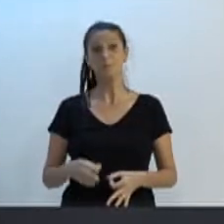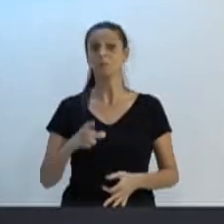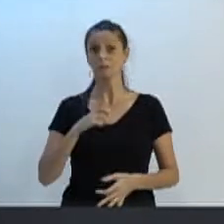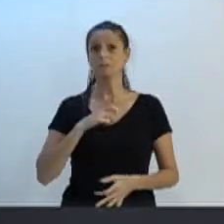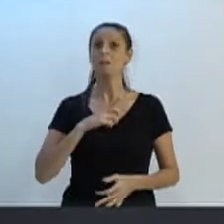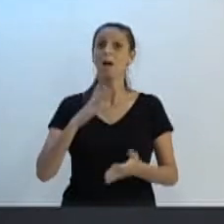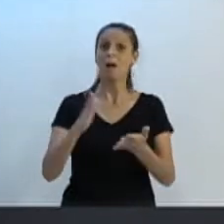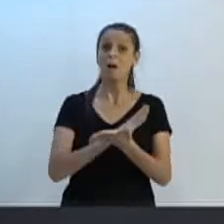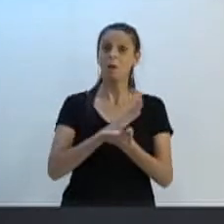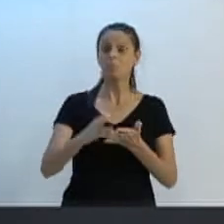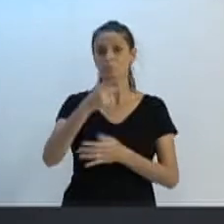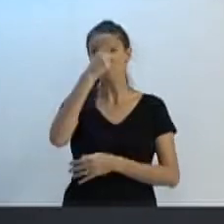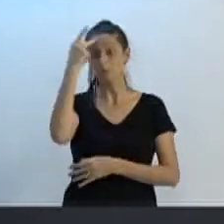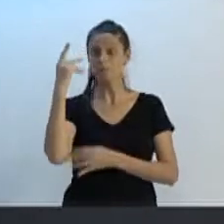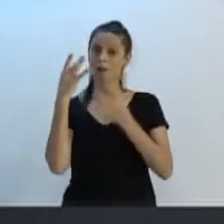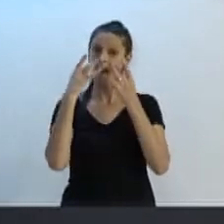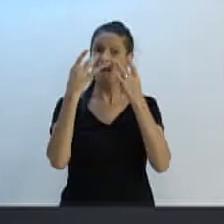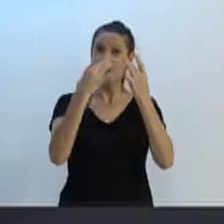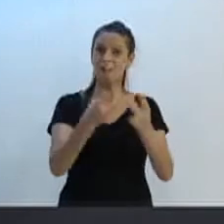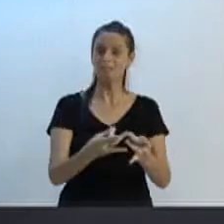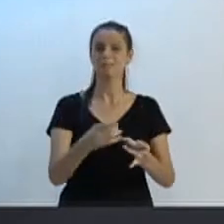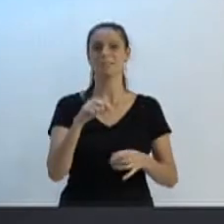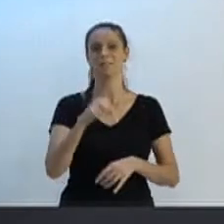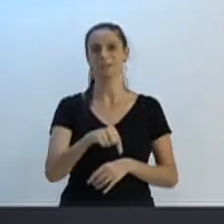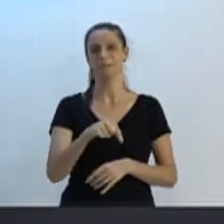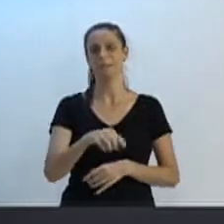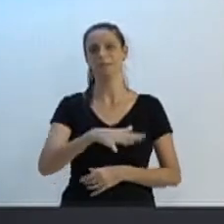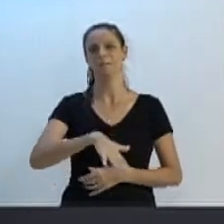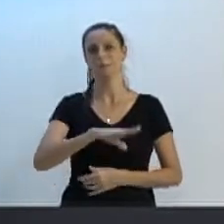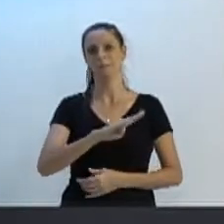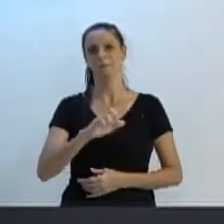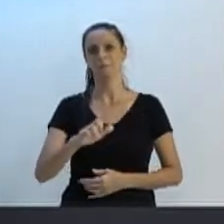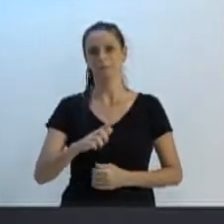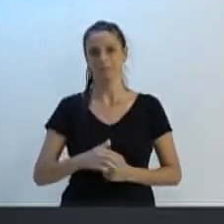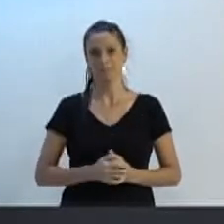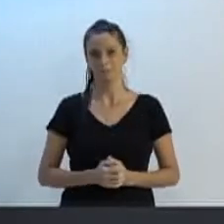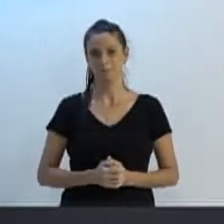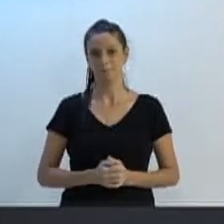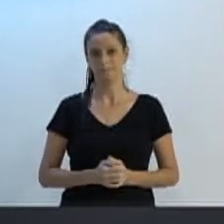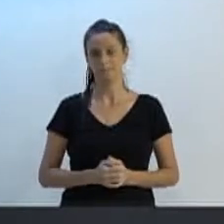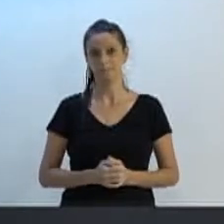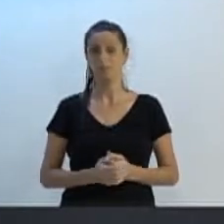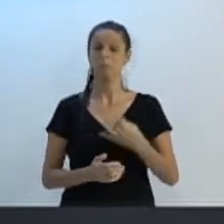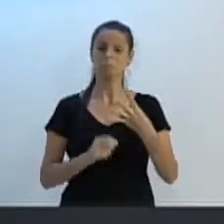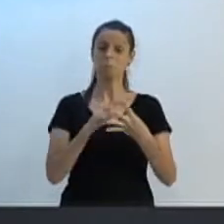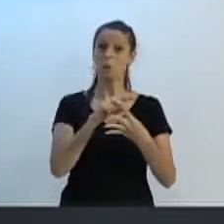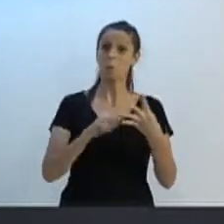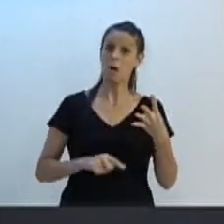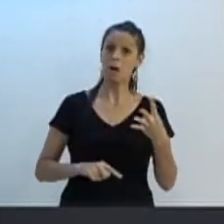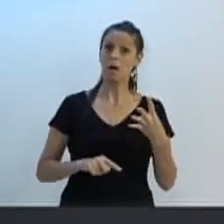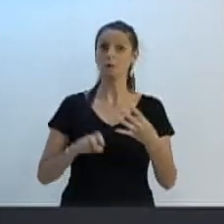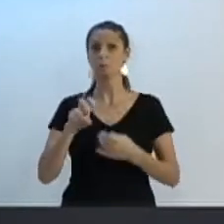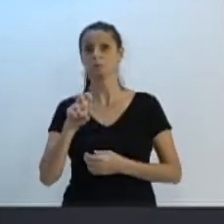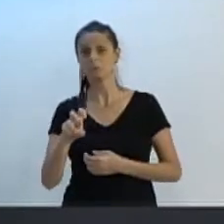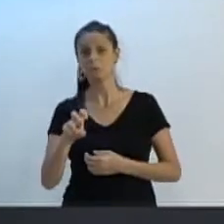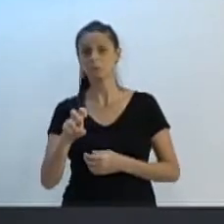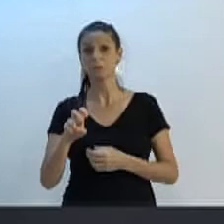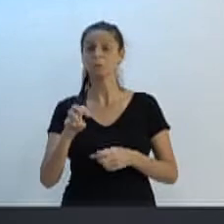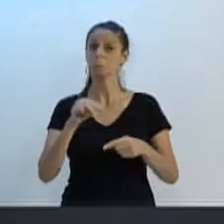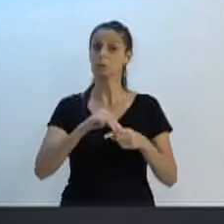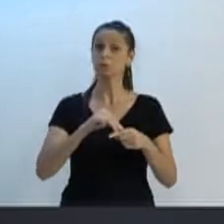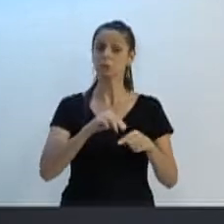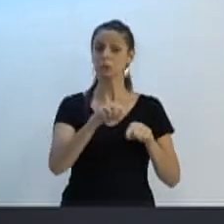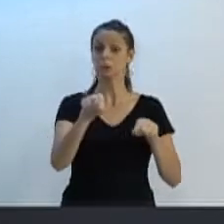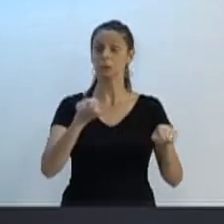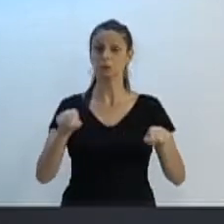especial iria para a nossa região e nós estamos falando aqui e quatro ou cinco municípios apenas onde